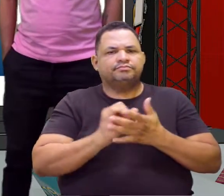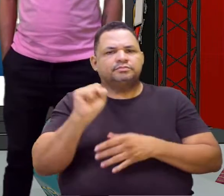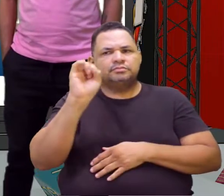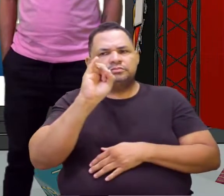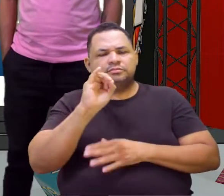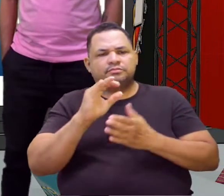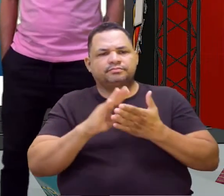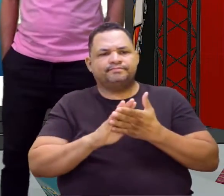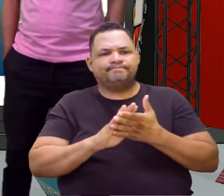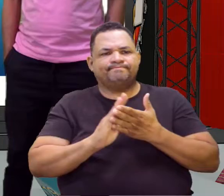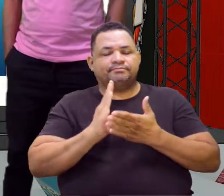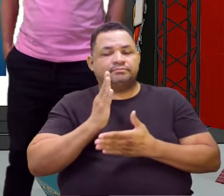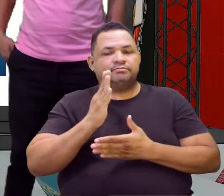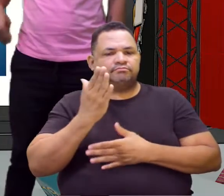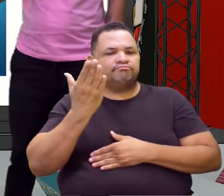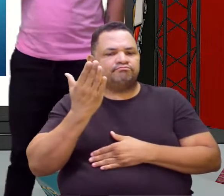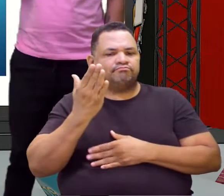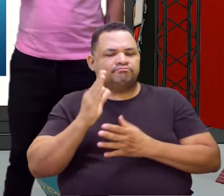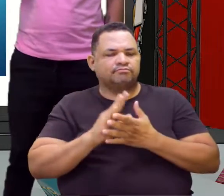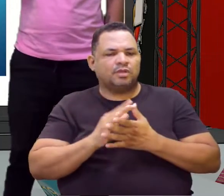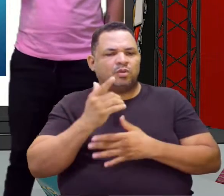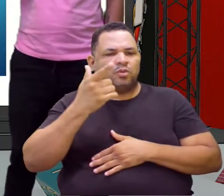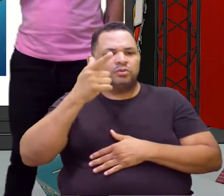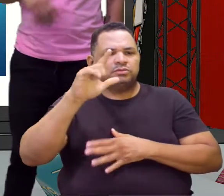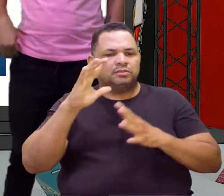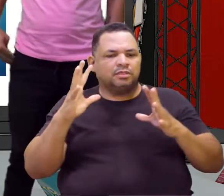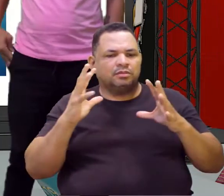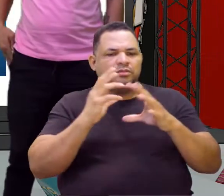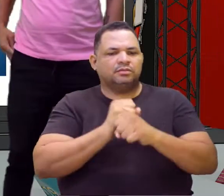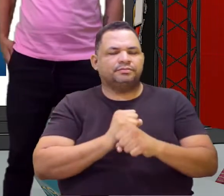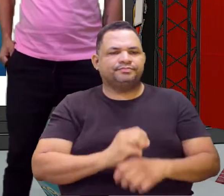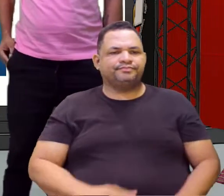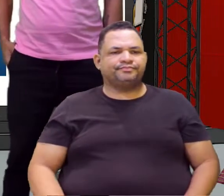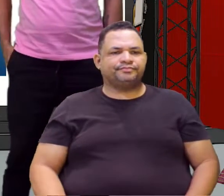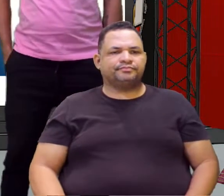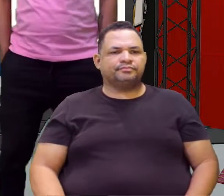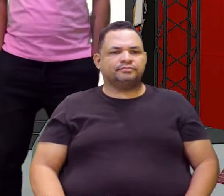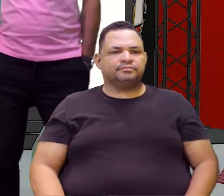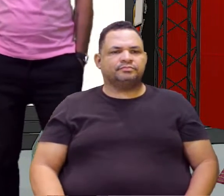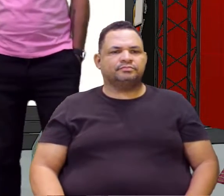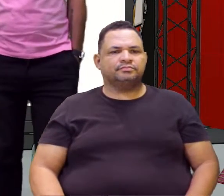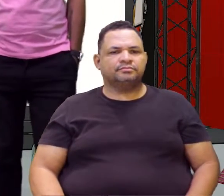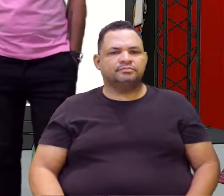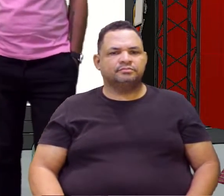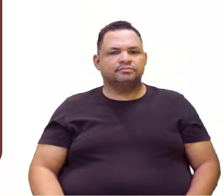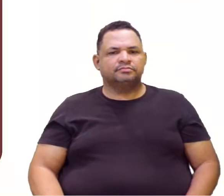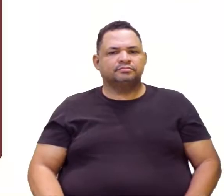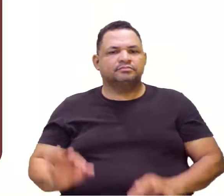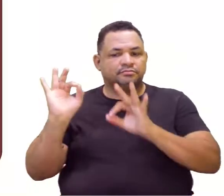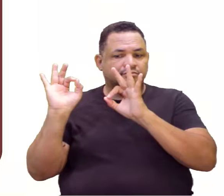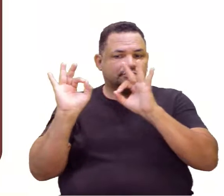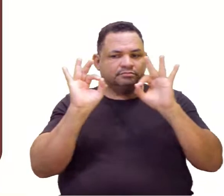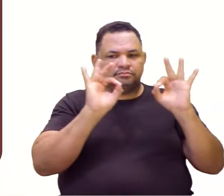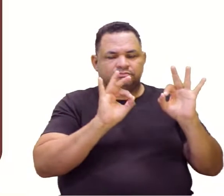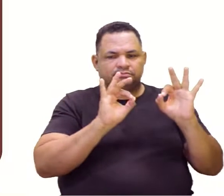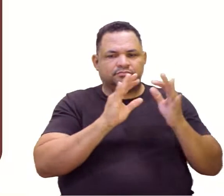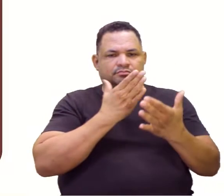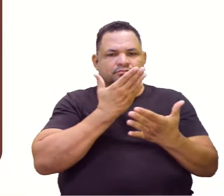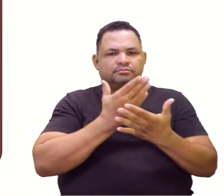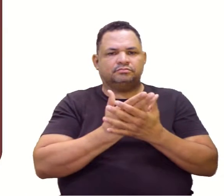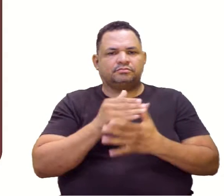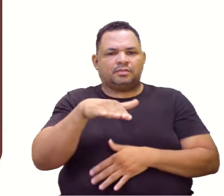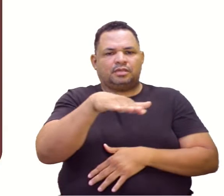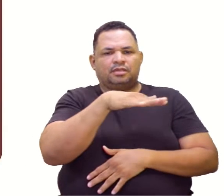determinadas situações, pronto, já está, né, resolvido o problema, tá certo? Beleza. Então, vamos lá na telinha agora, vamos falar um pouquinho sobre a